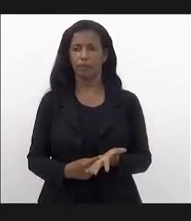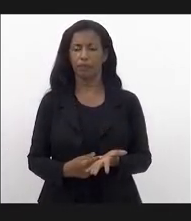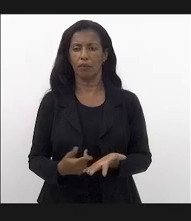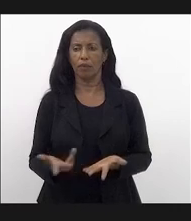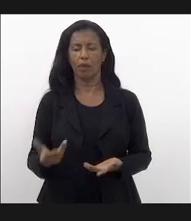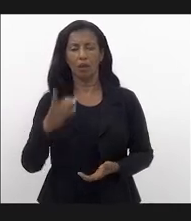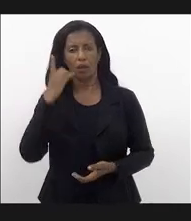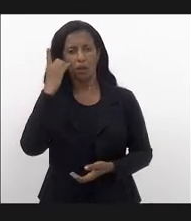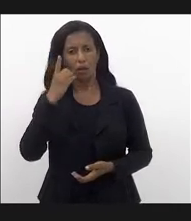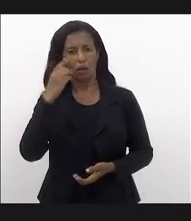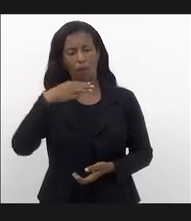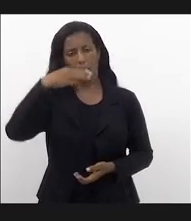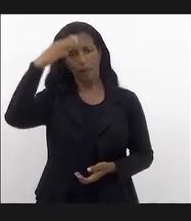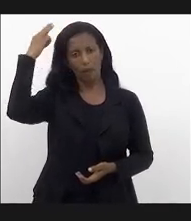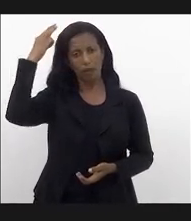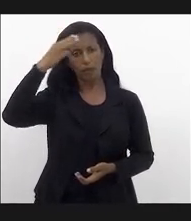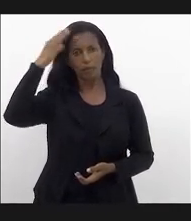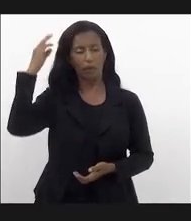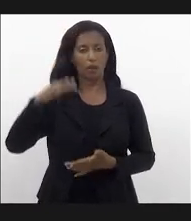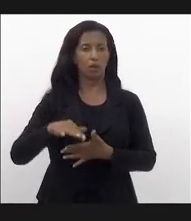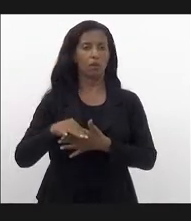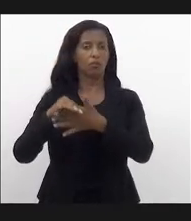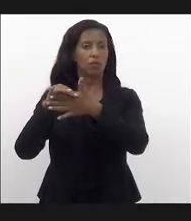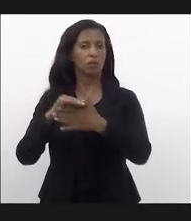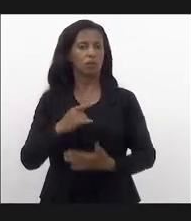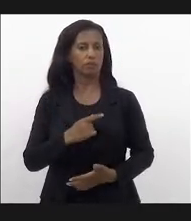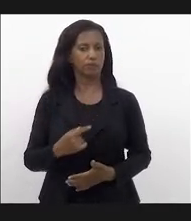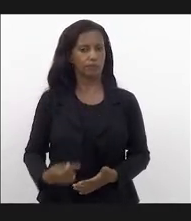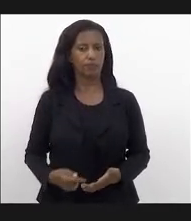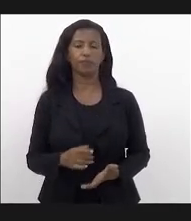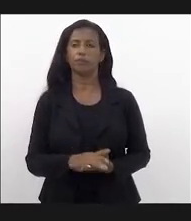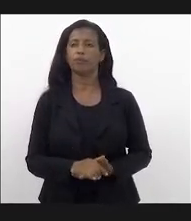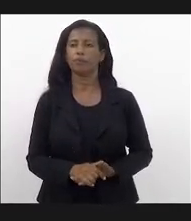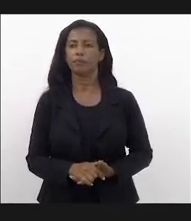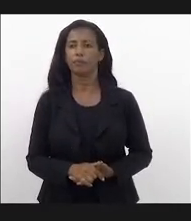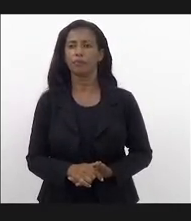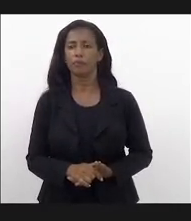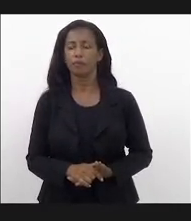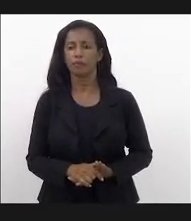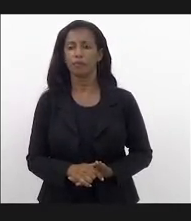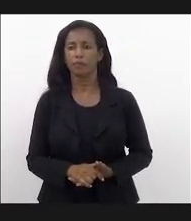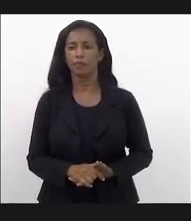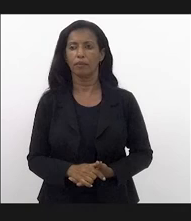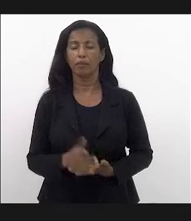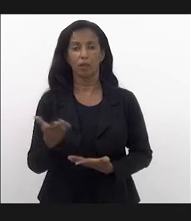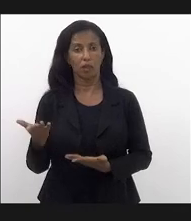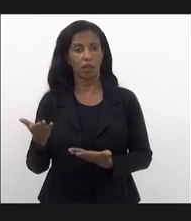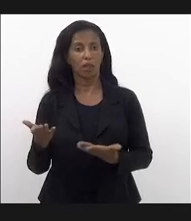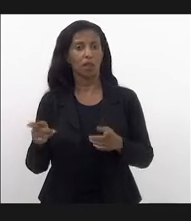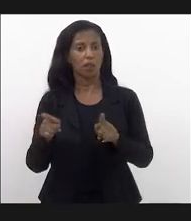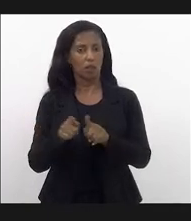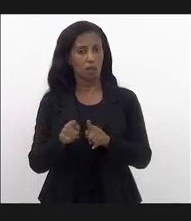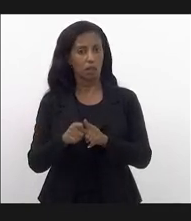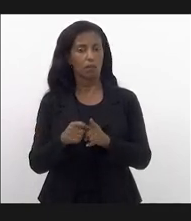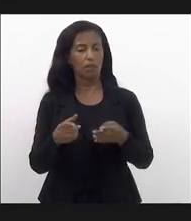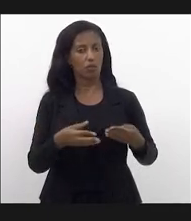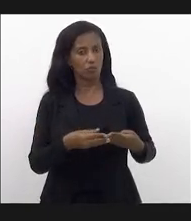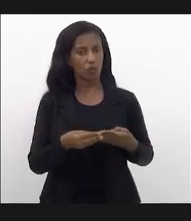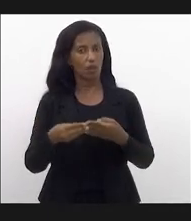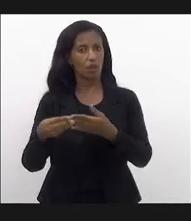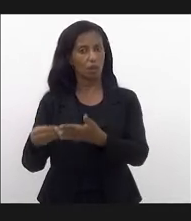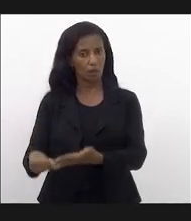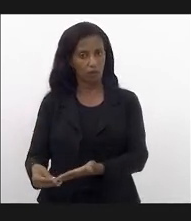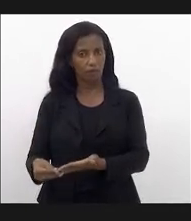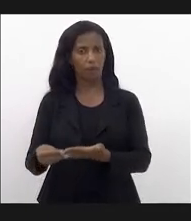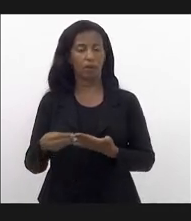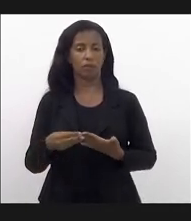deputado Márcio Pacheco que é o líder de governo né que ficou também de estar levando essa